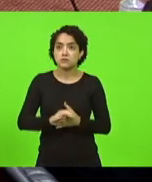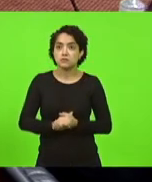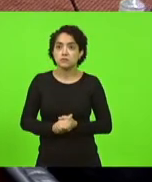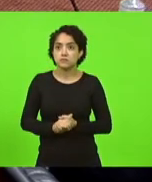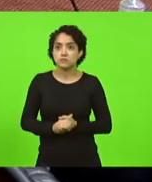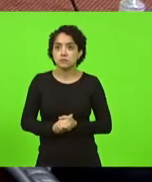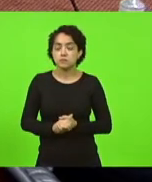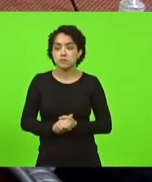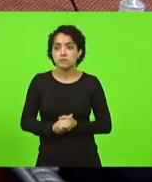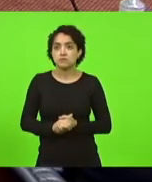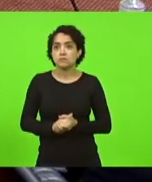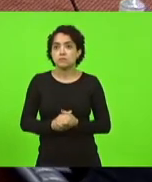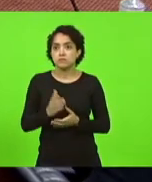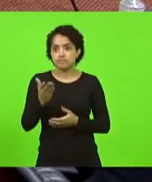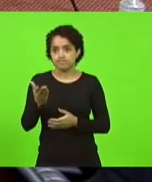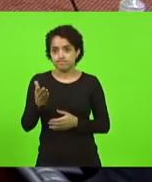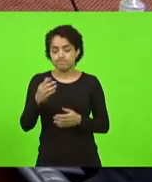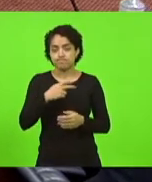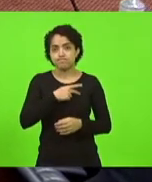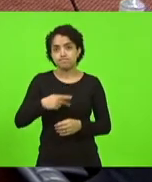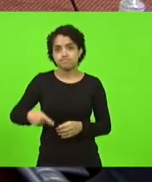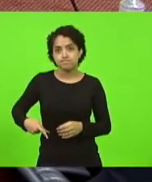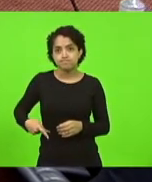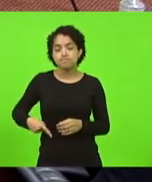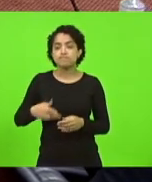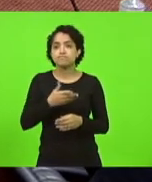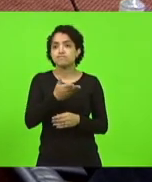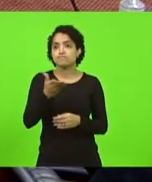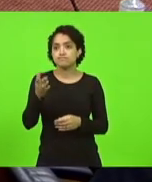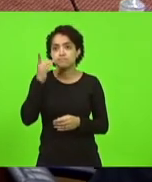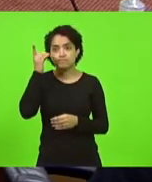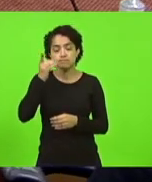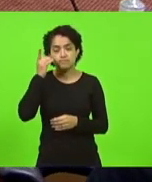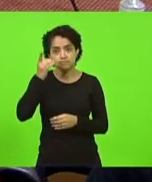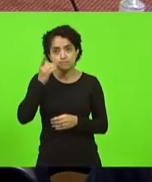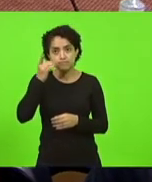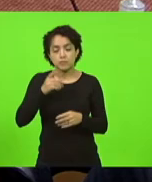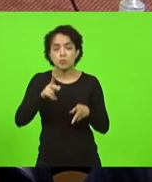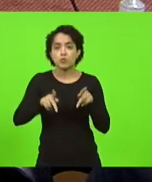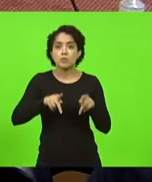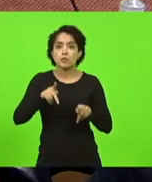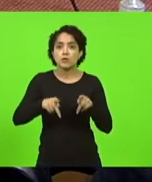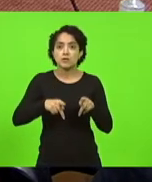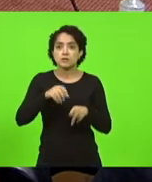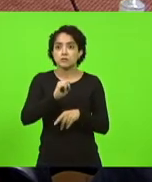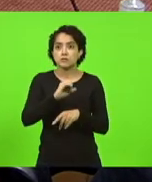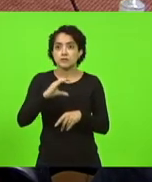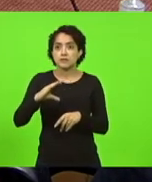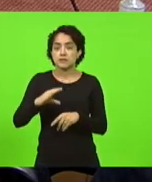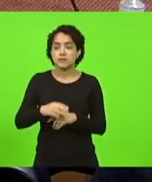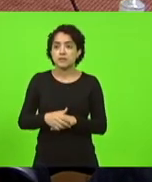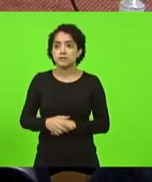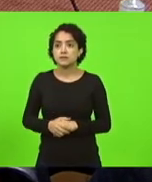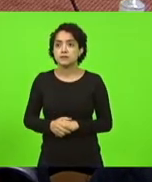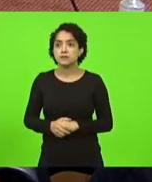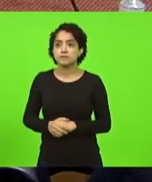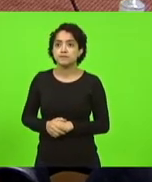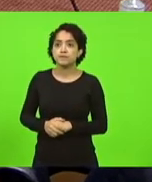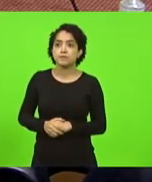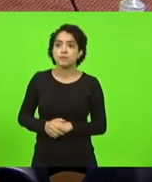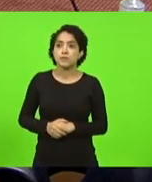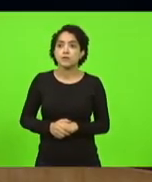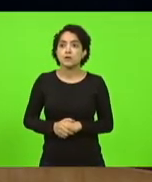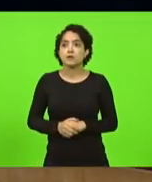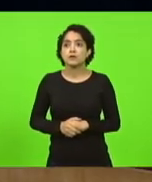Senhor presidente, senhores deputados, senhoras deputadas, estimados catarinenses que acompanham